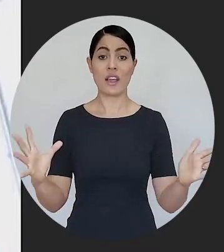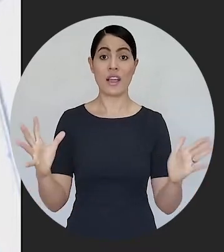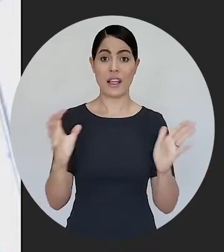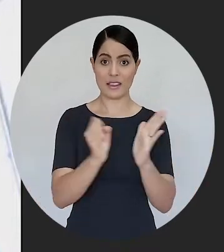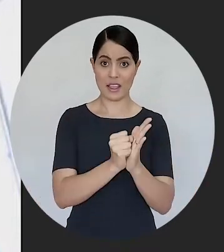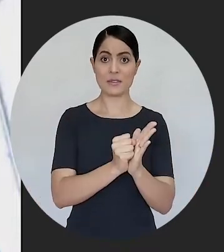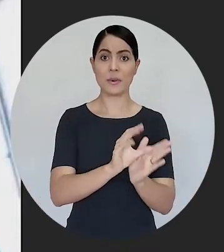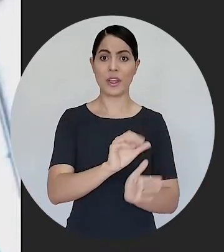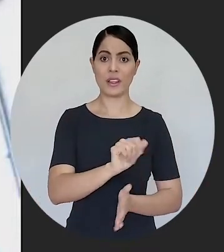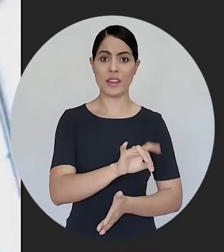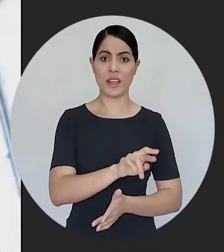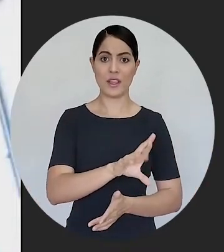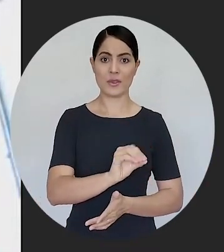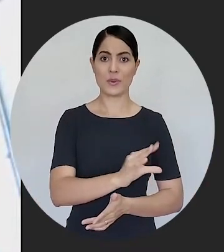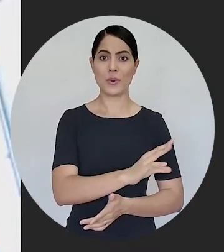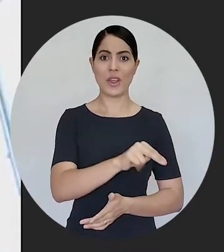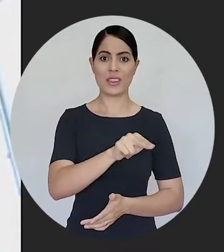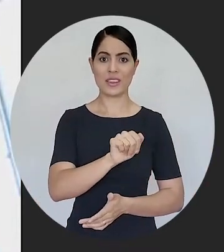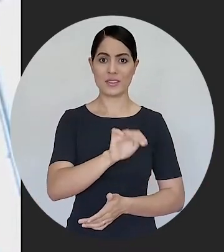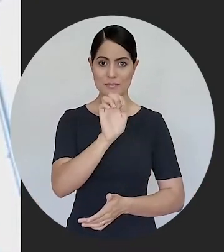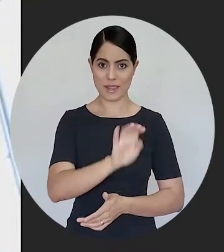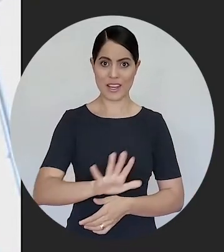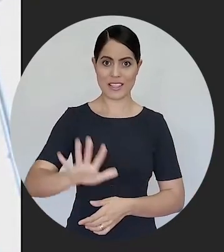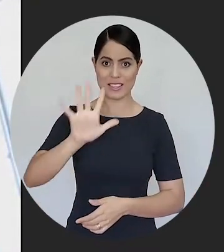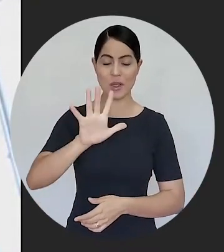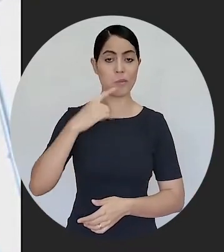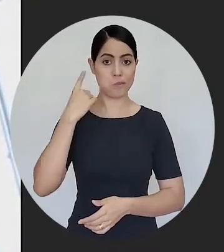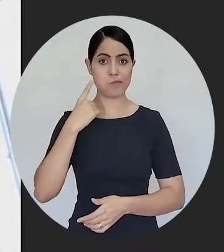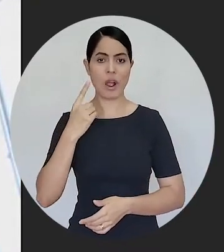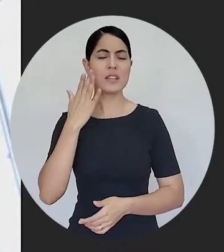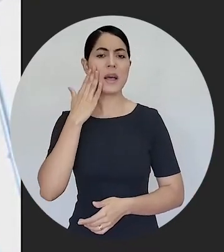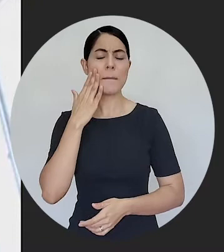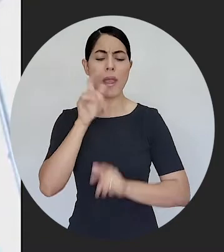Advocacia, o questionamento que já